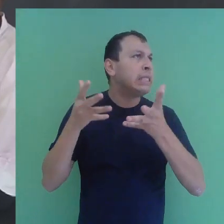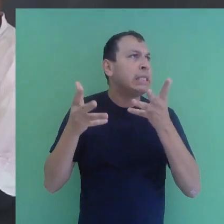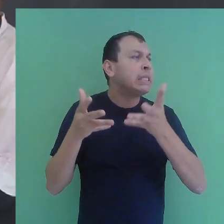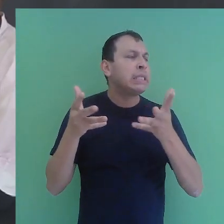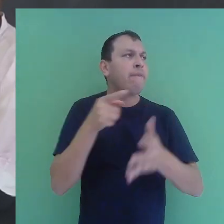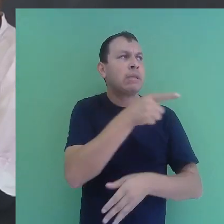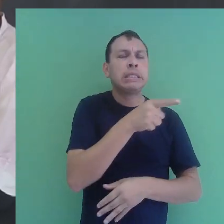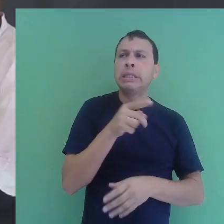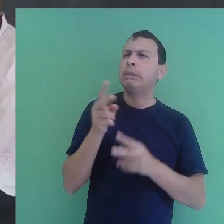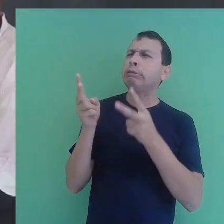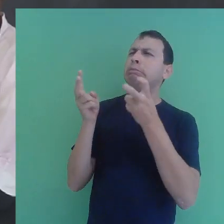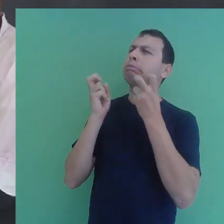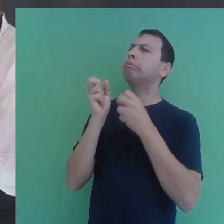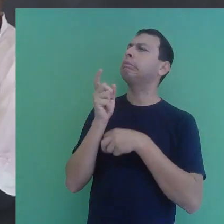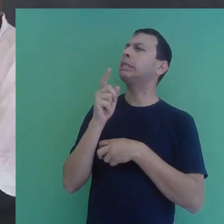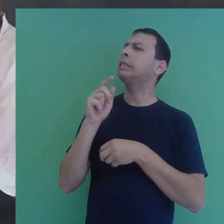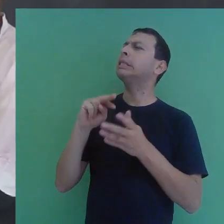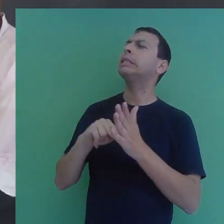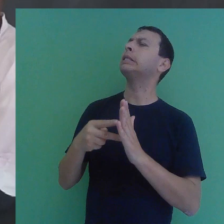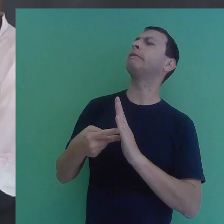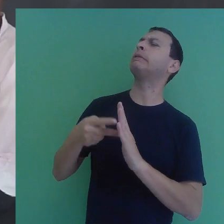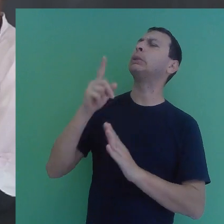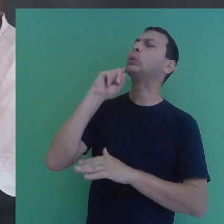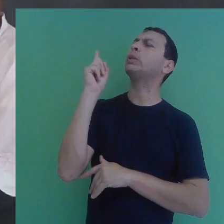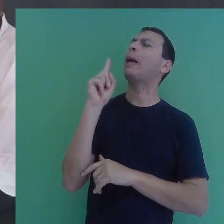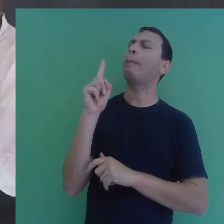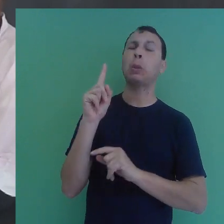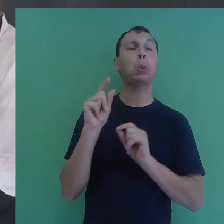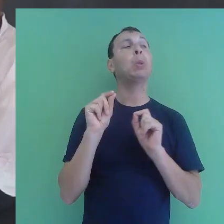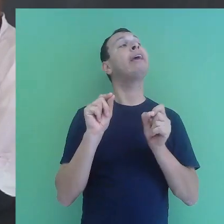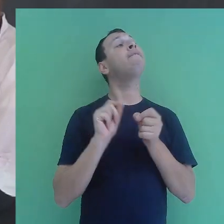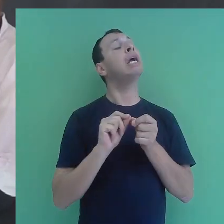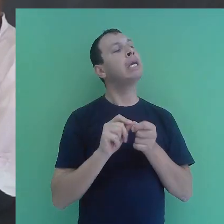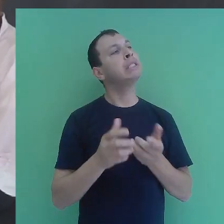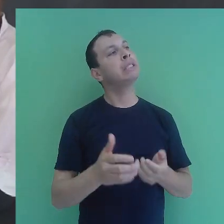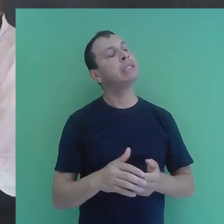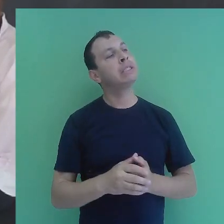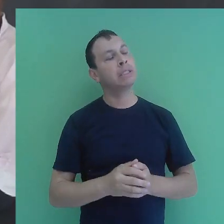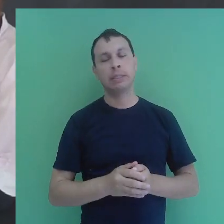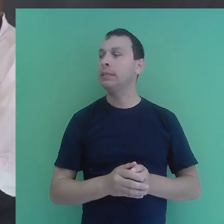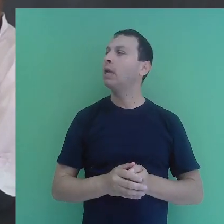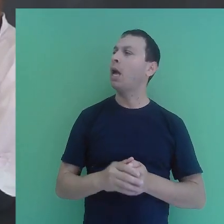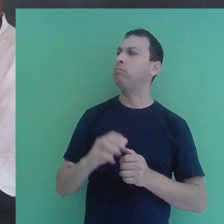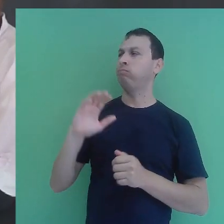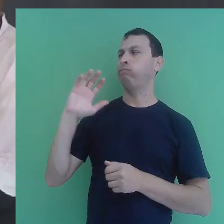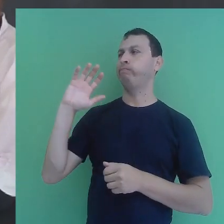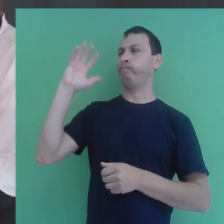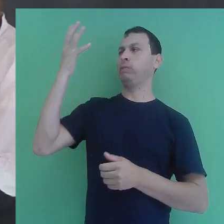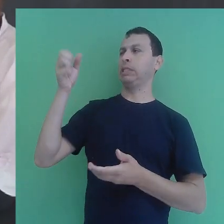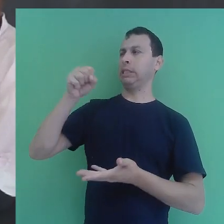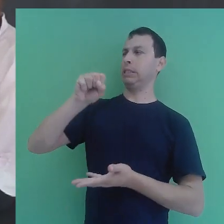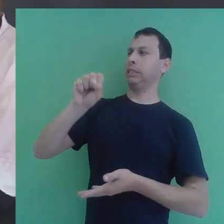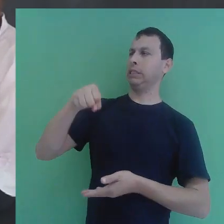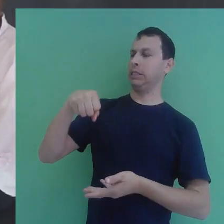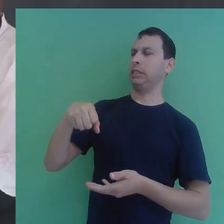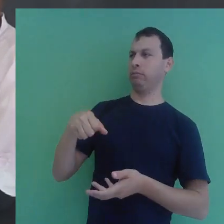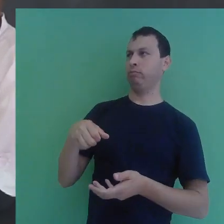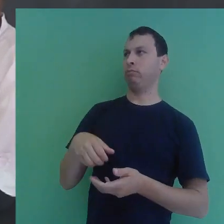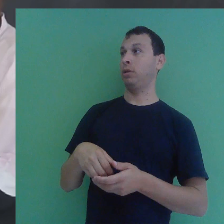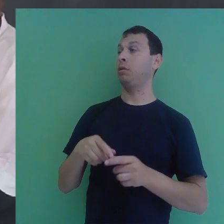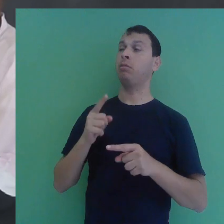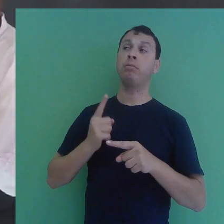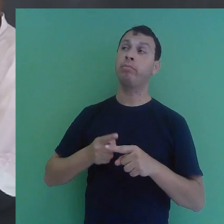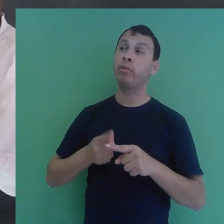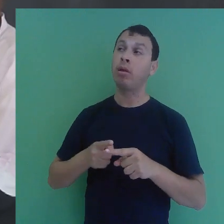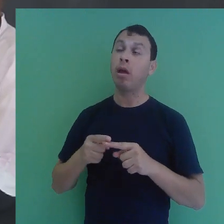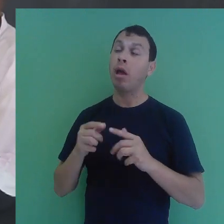sinal em Libras e você não sabia o que significava. O que você faz nessas situações? Isso acontece com frequência, porque a língua de sinais